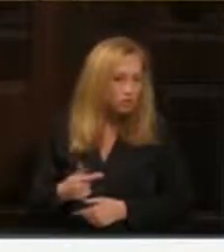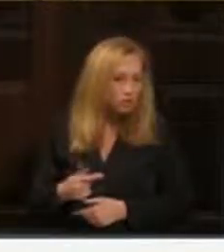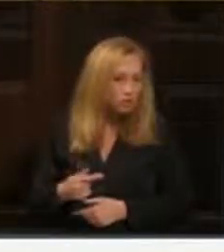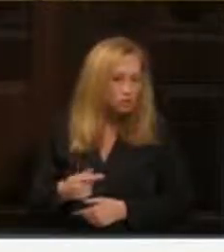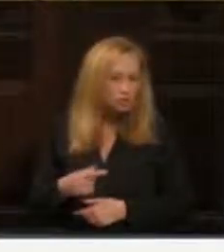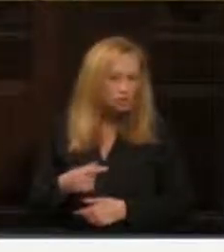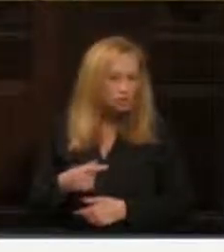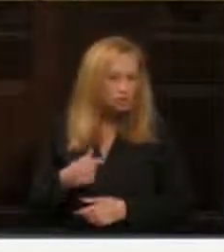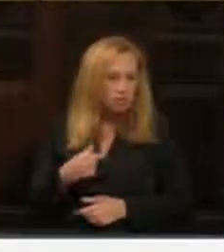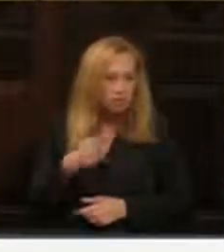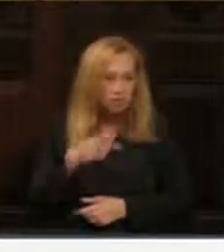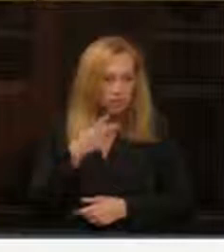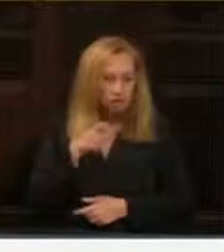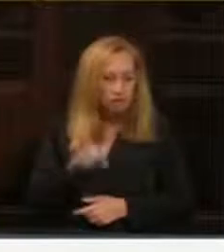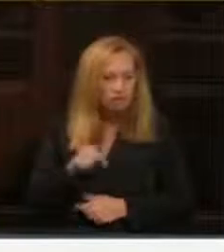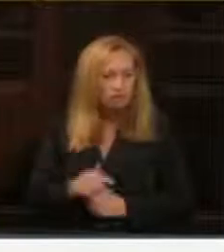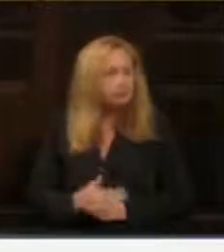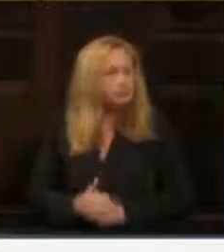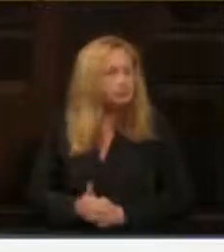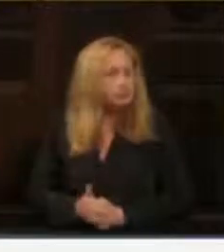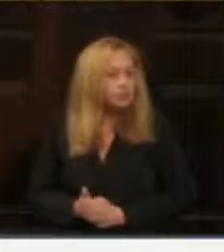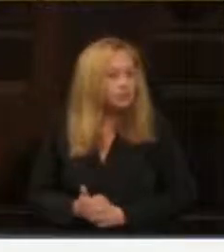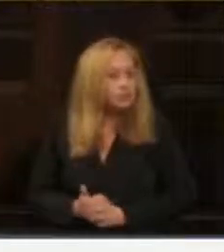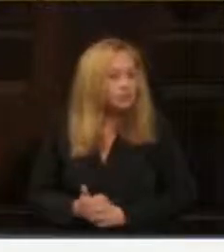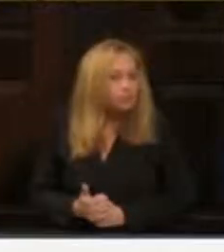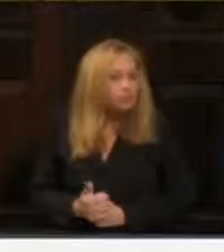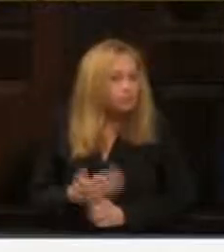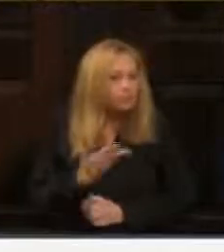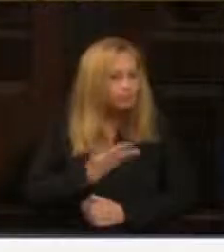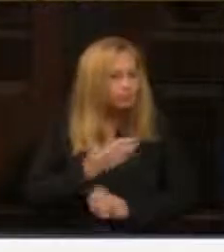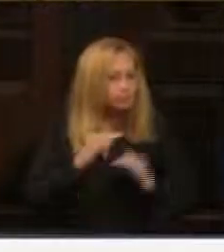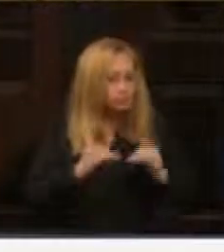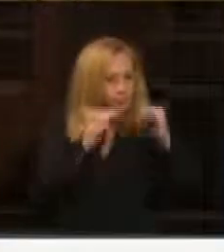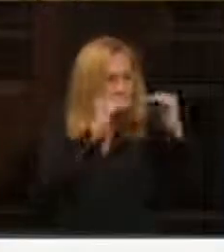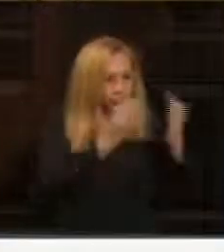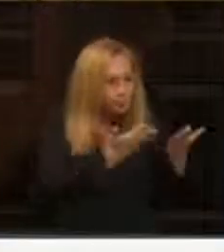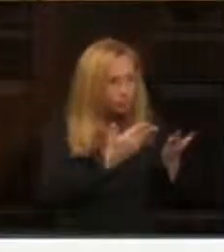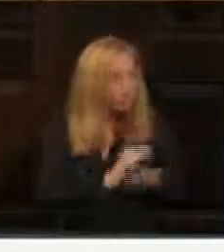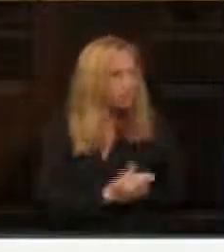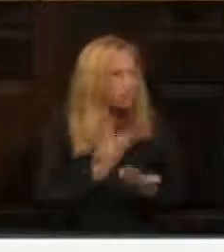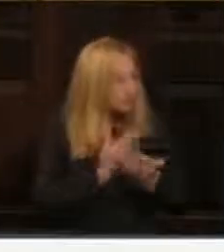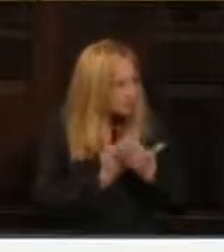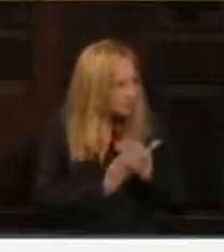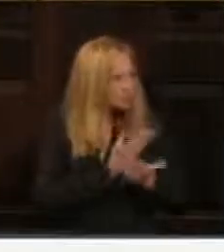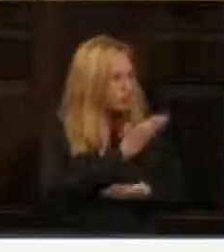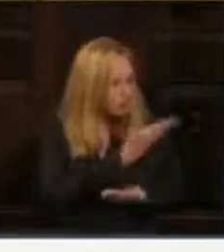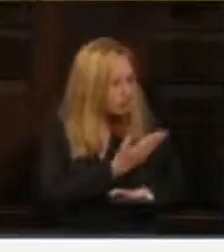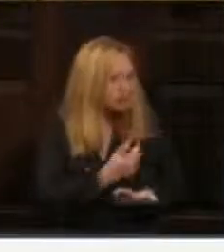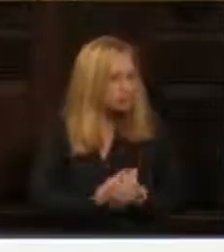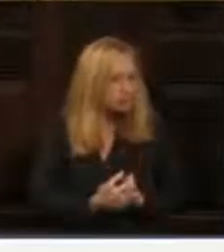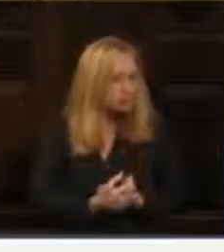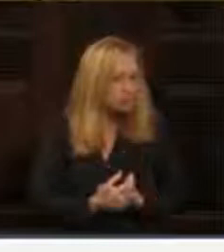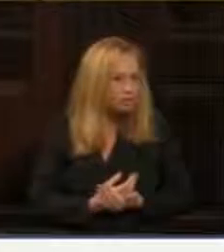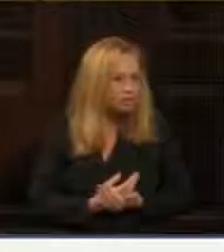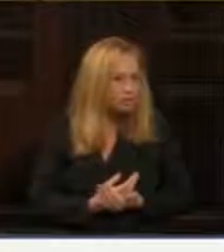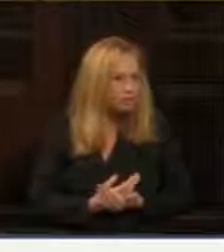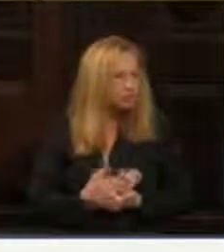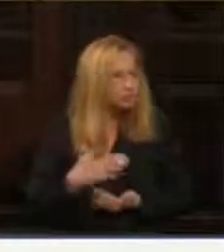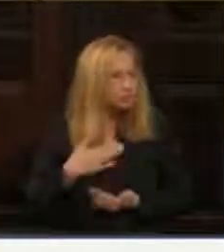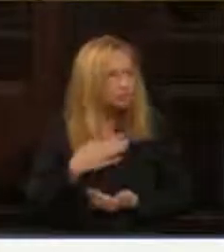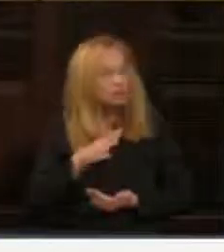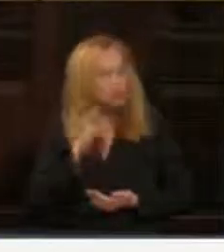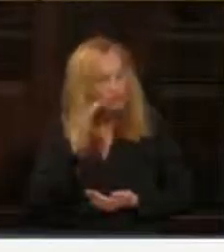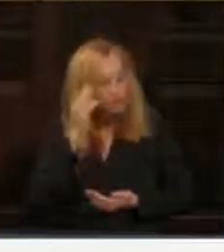aqui a parte, é que Vossa Excelência é um rapaz estudado, que gosta de se interessar pelos